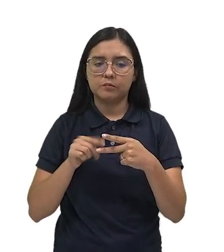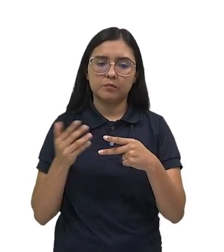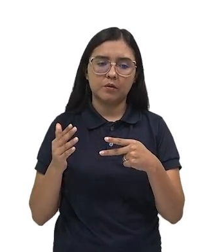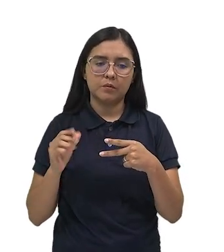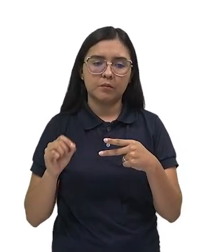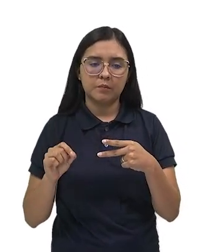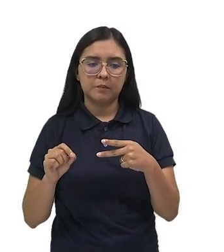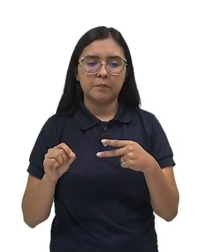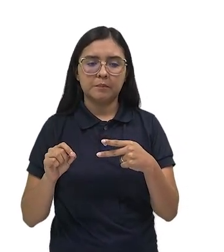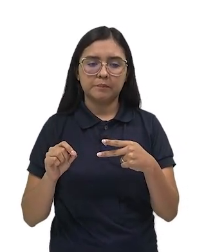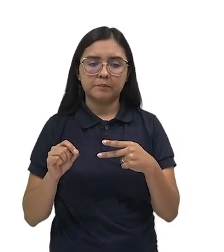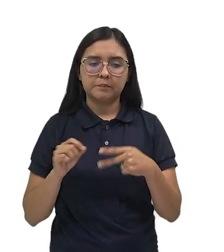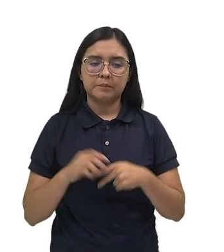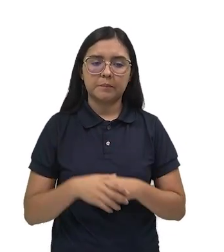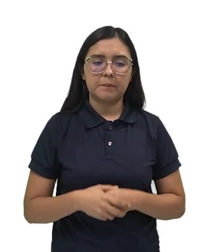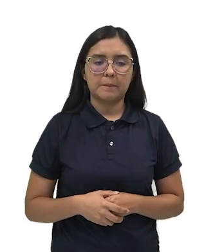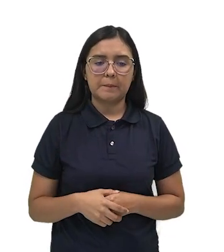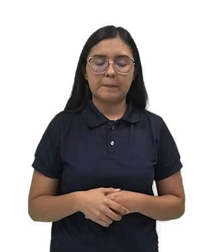mede